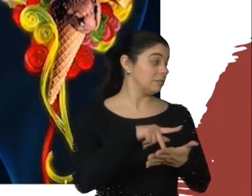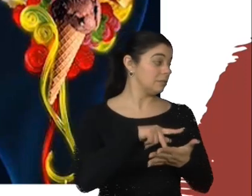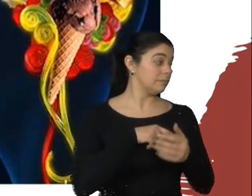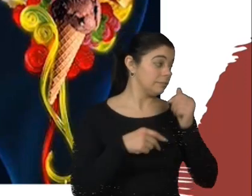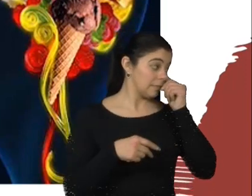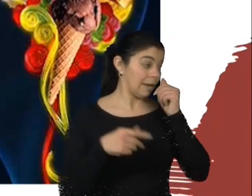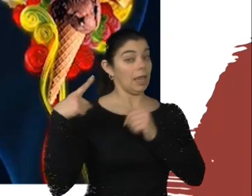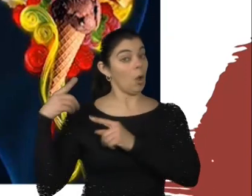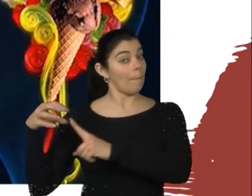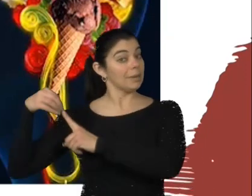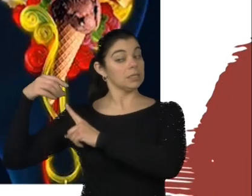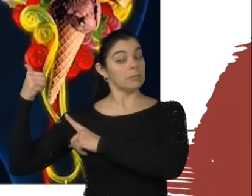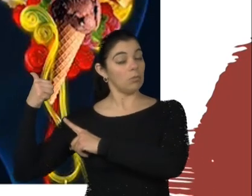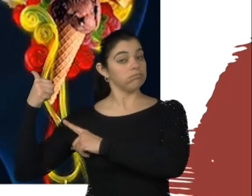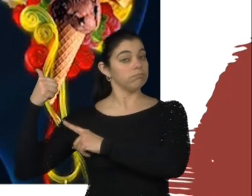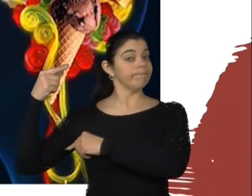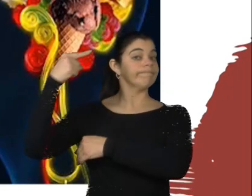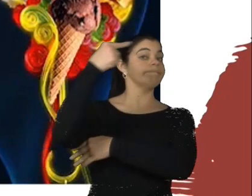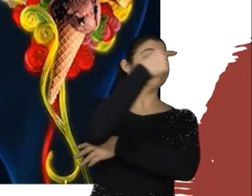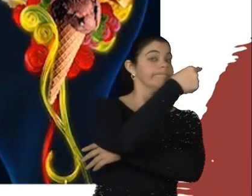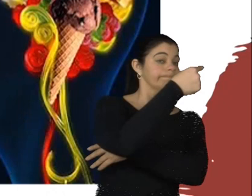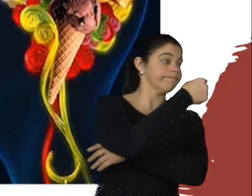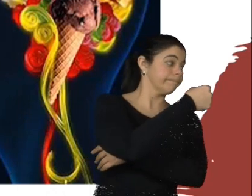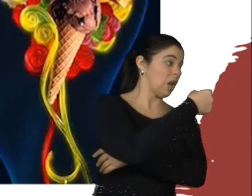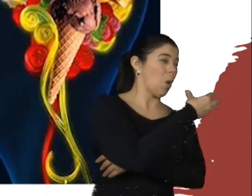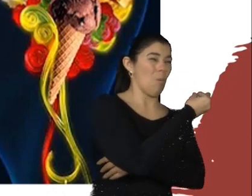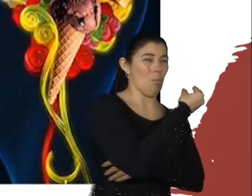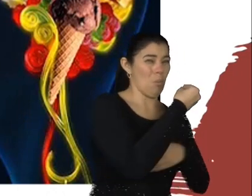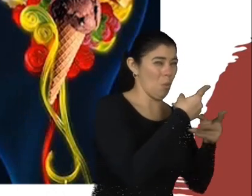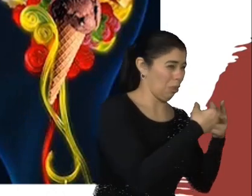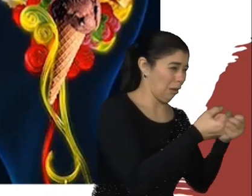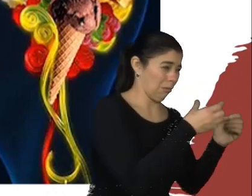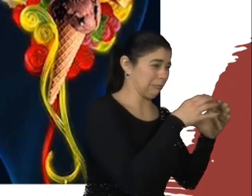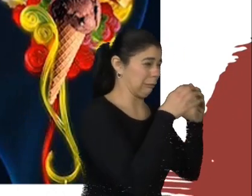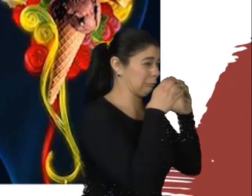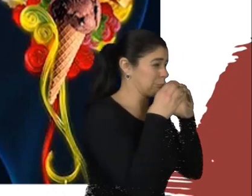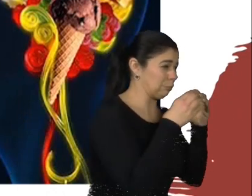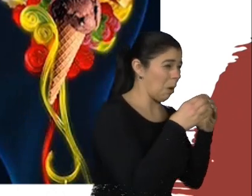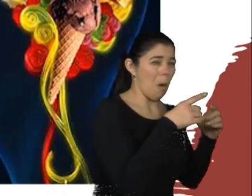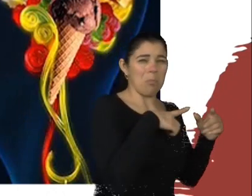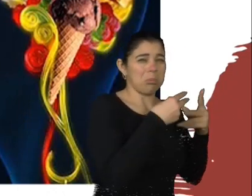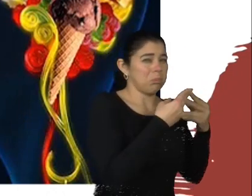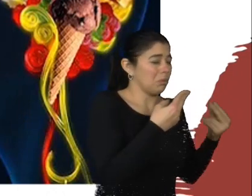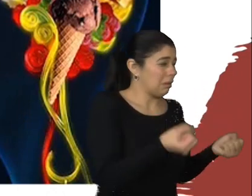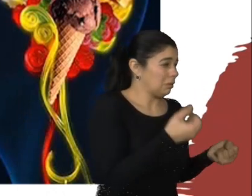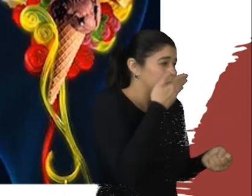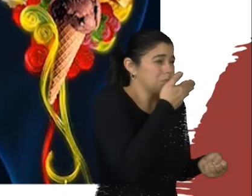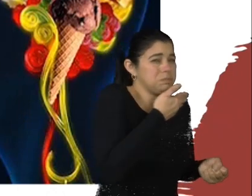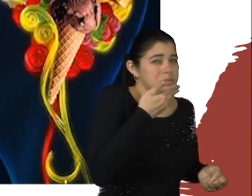que é o principal. E aqui, muito fast food, muita gordura, muito